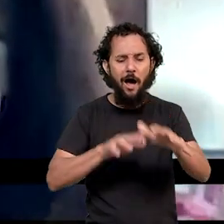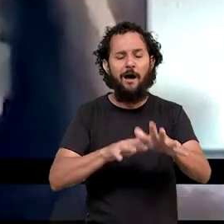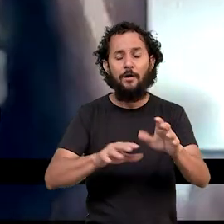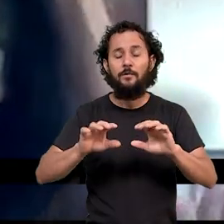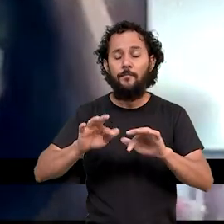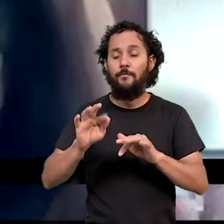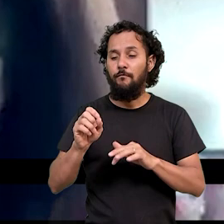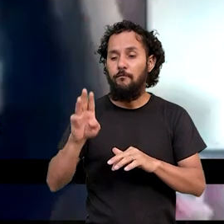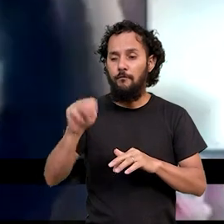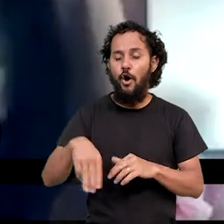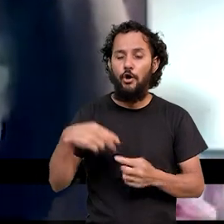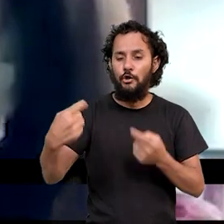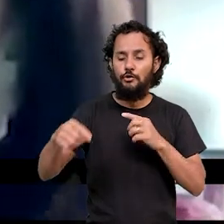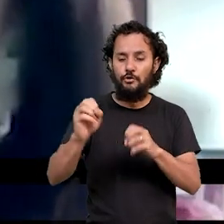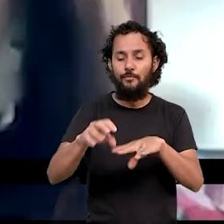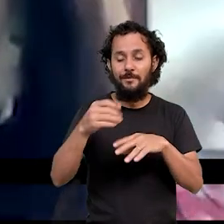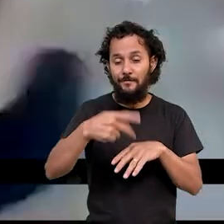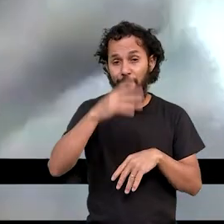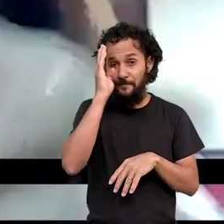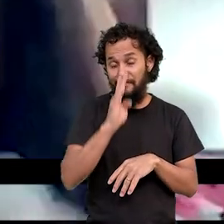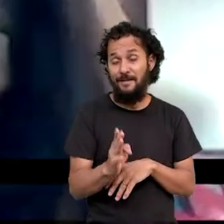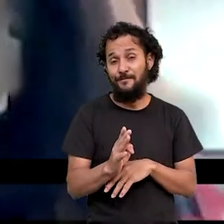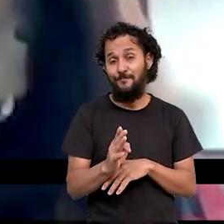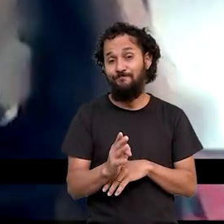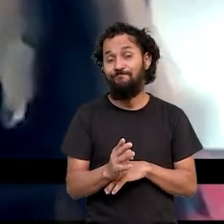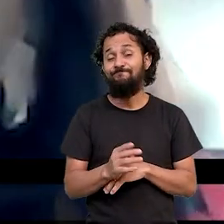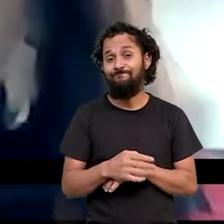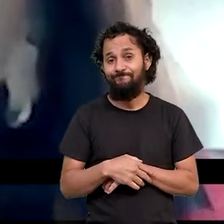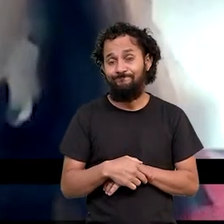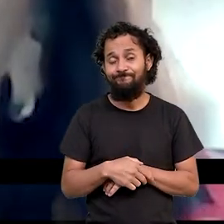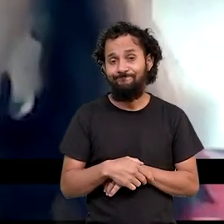de Educação Infantil do Brasil,